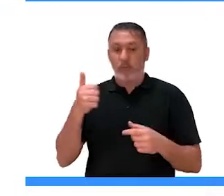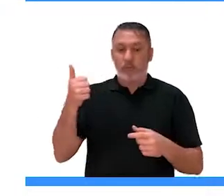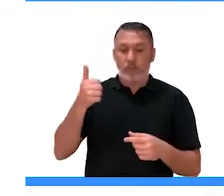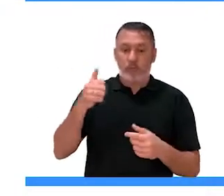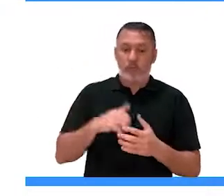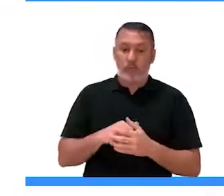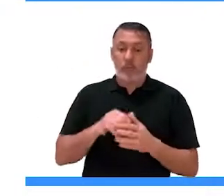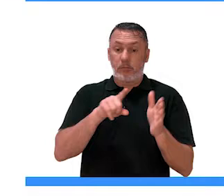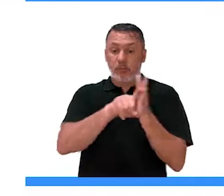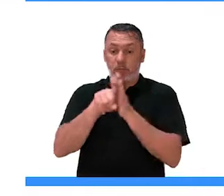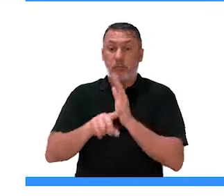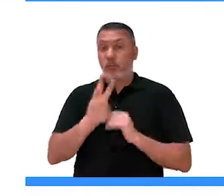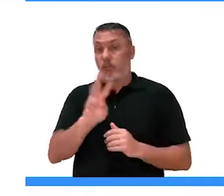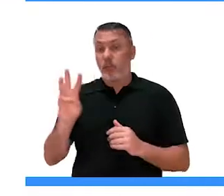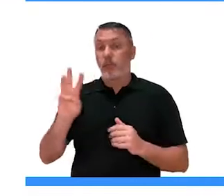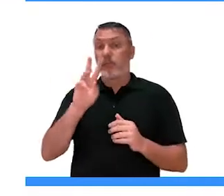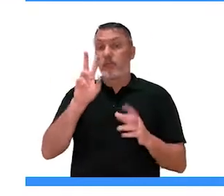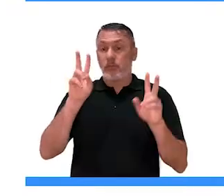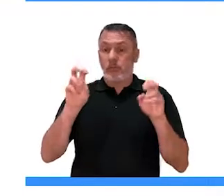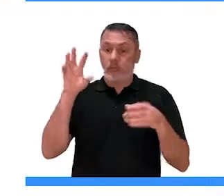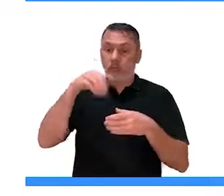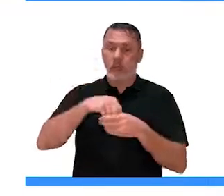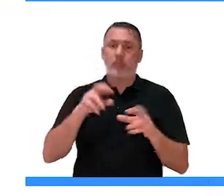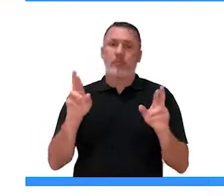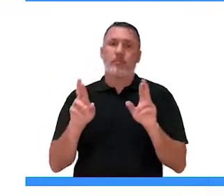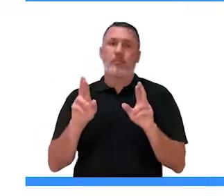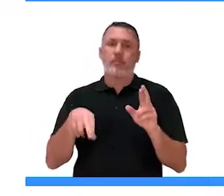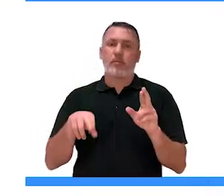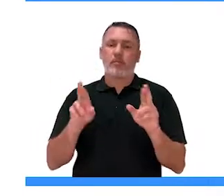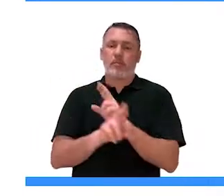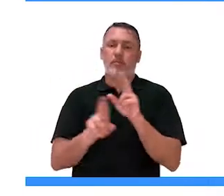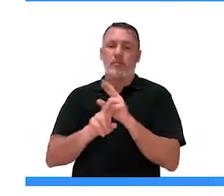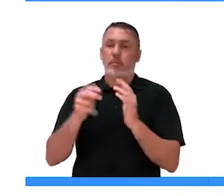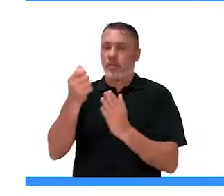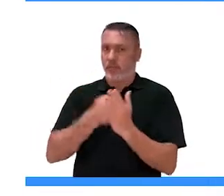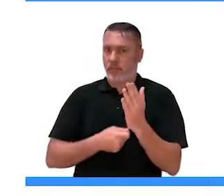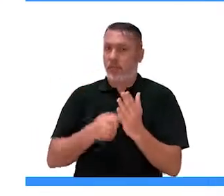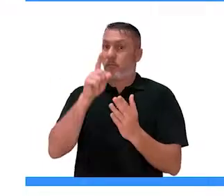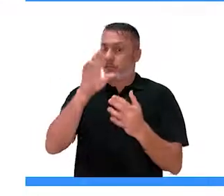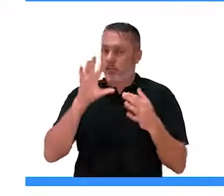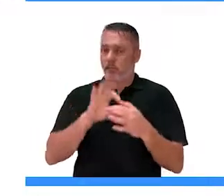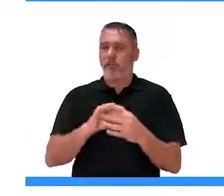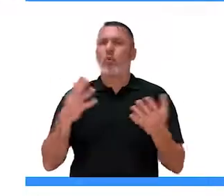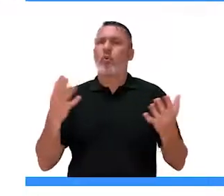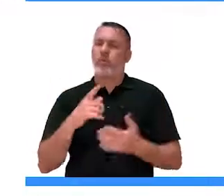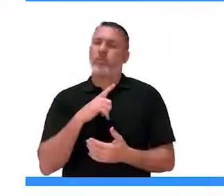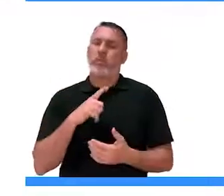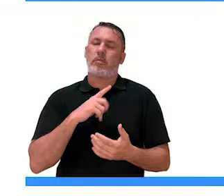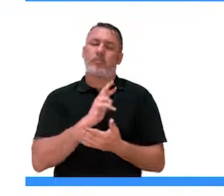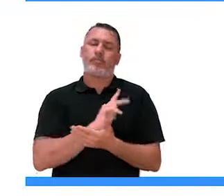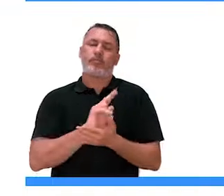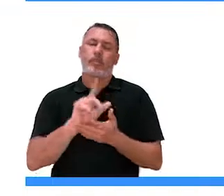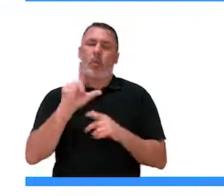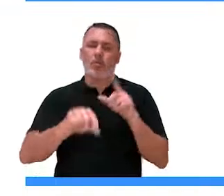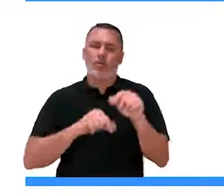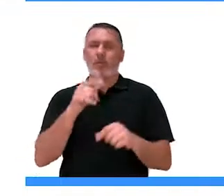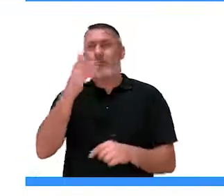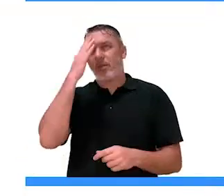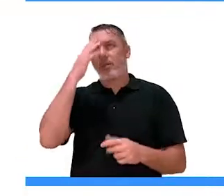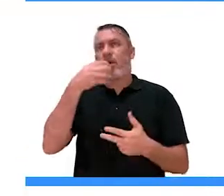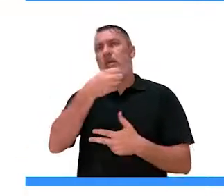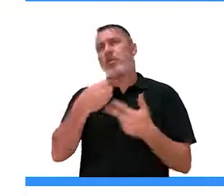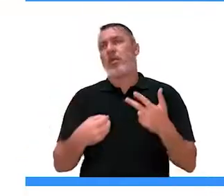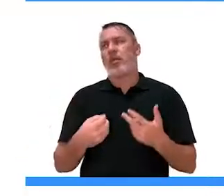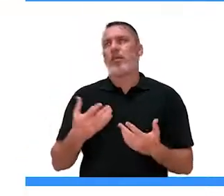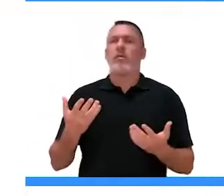bem. Primeira, pesquise sites que sugerem temas da redação. Gente, hoje em dia, existem tantas opções. Quando